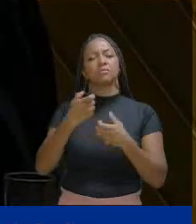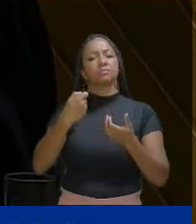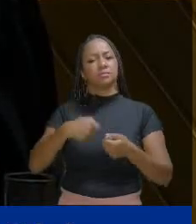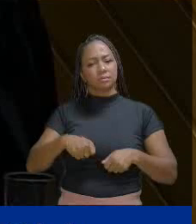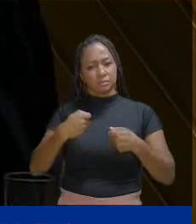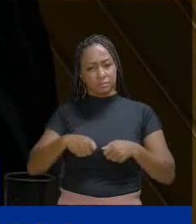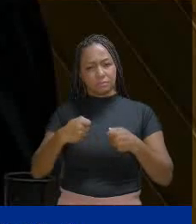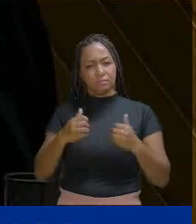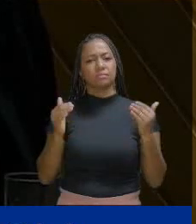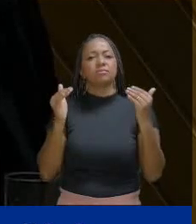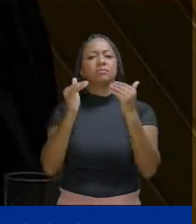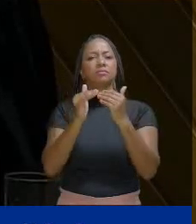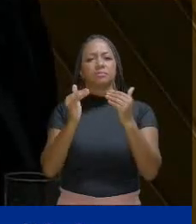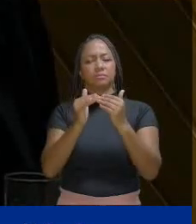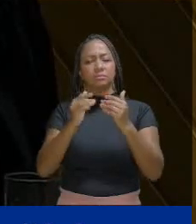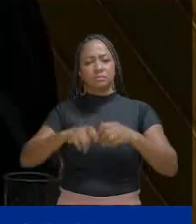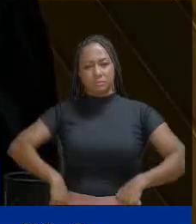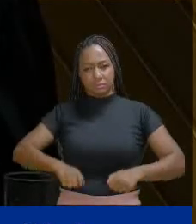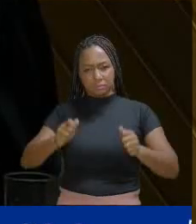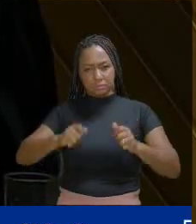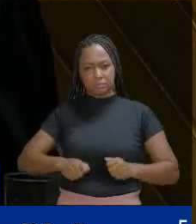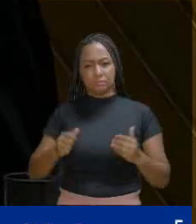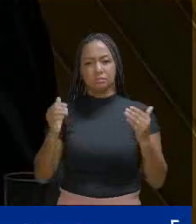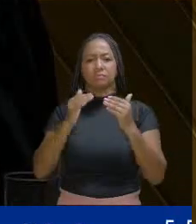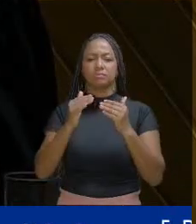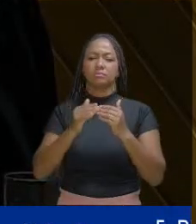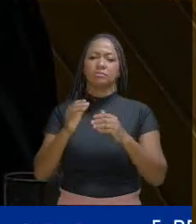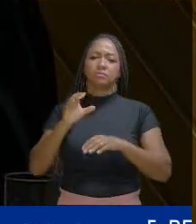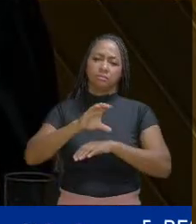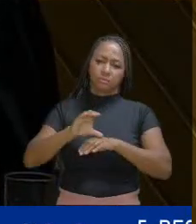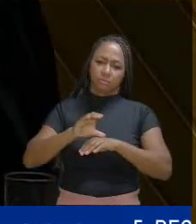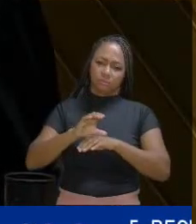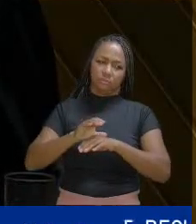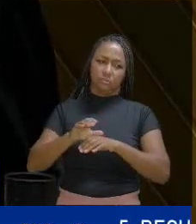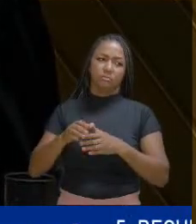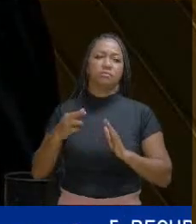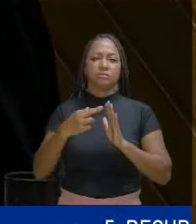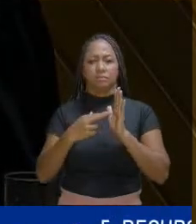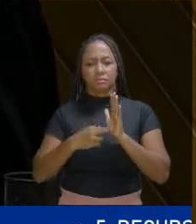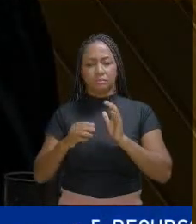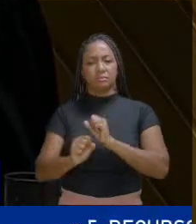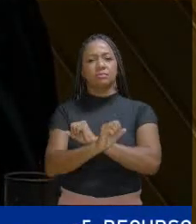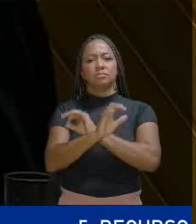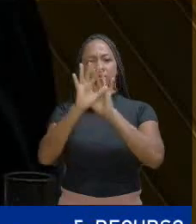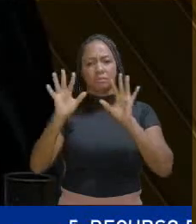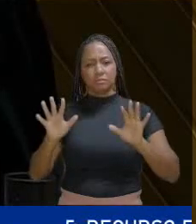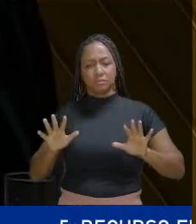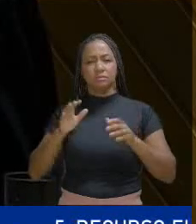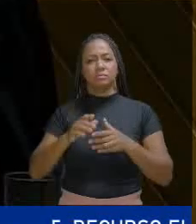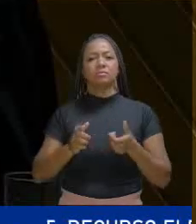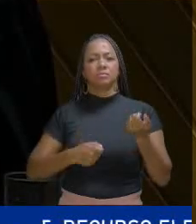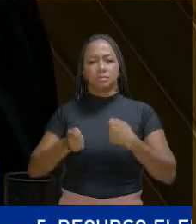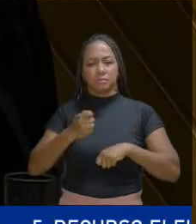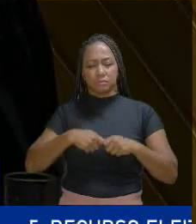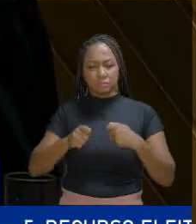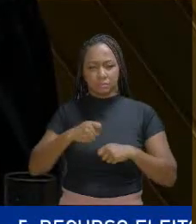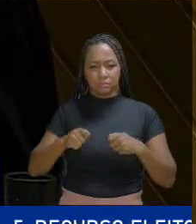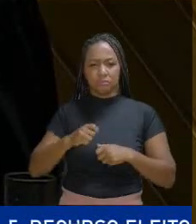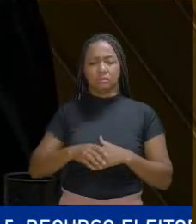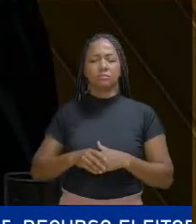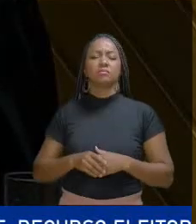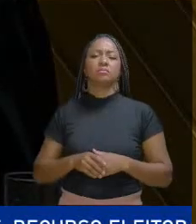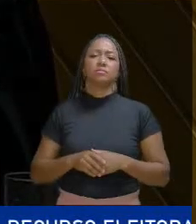deve assegurar a compatibilidade das despesas com os princípios constitucionais da moralidade, transparência, economicidade